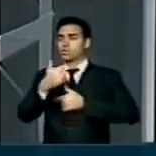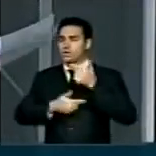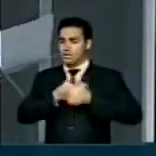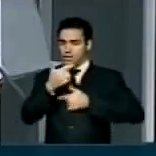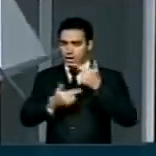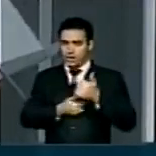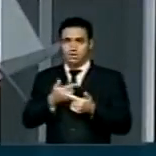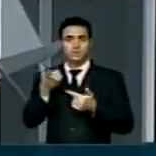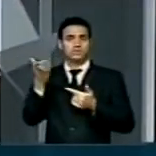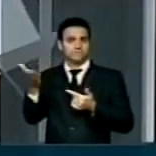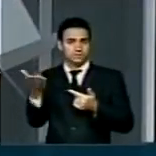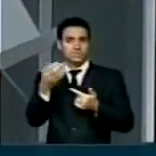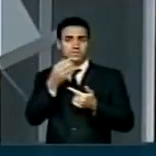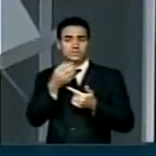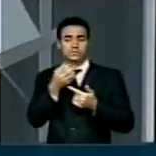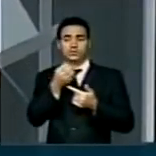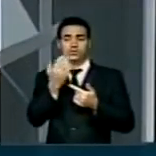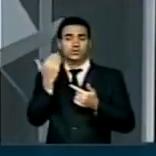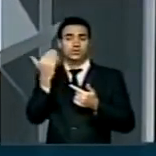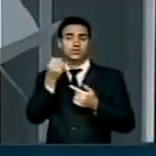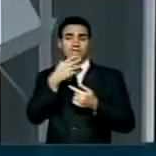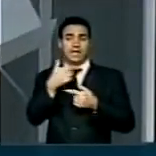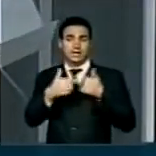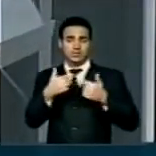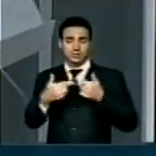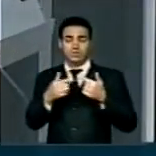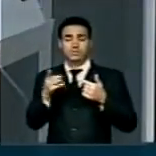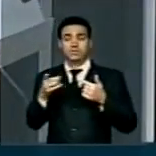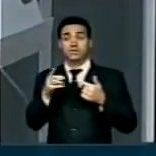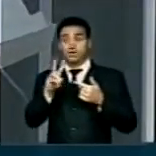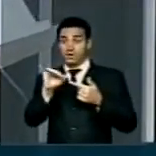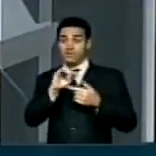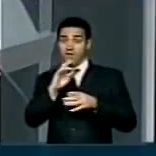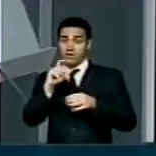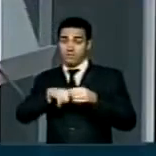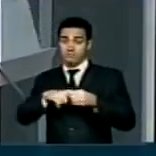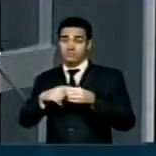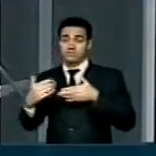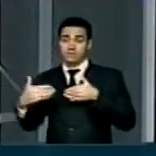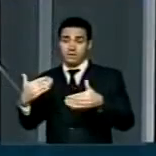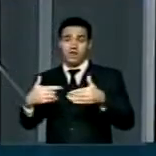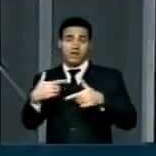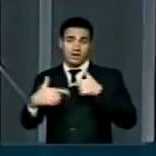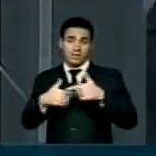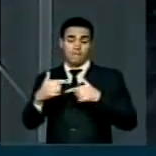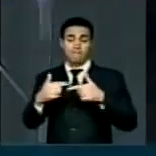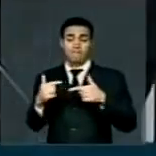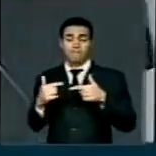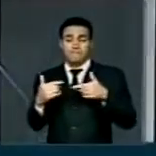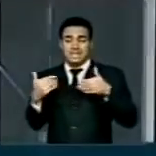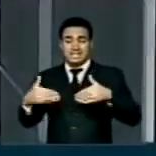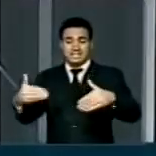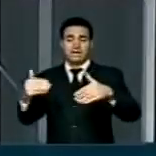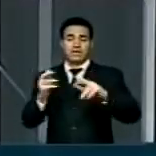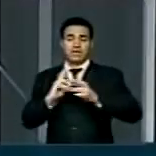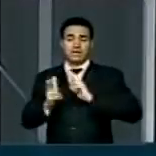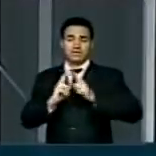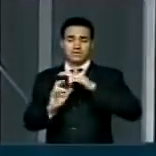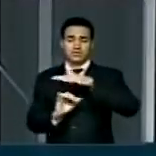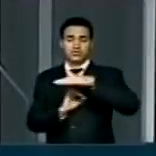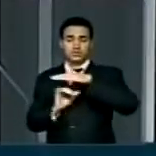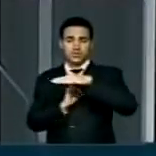sei que ele vai para esse ministério enfrentar muitas